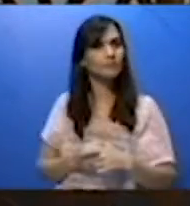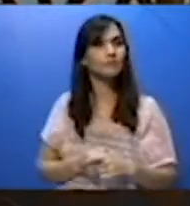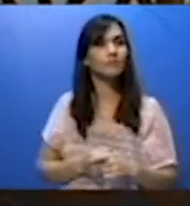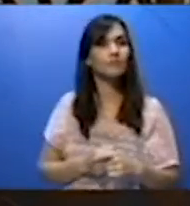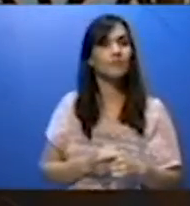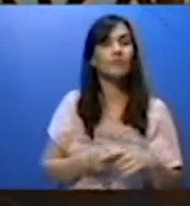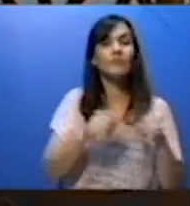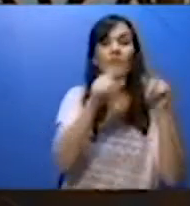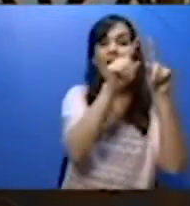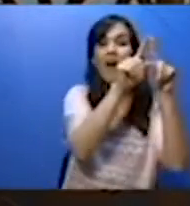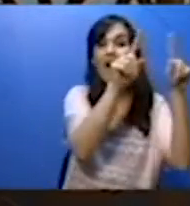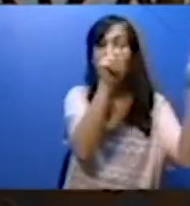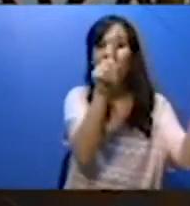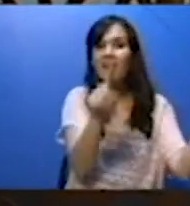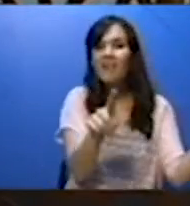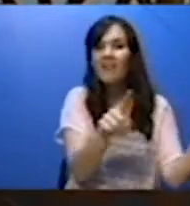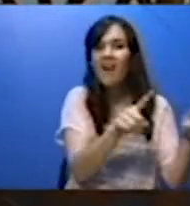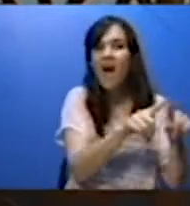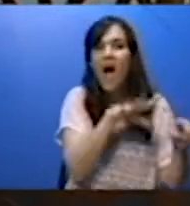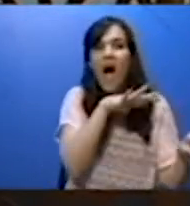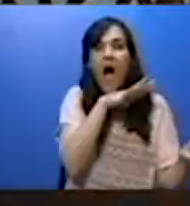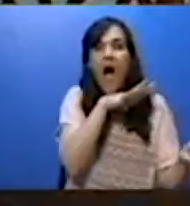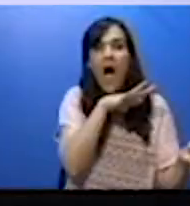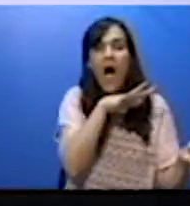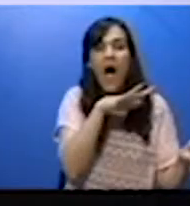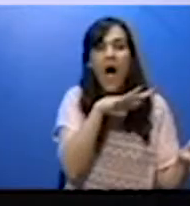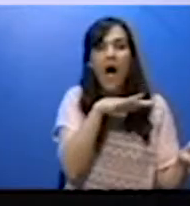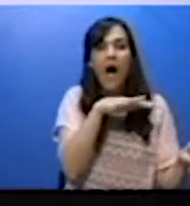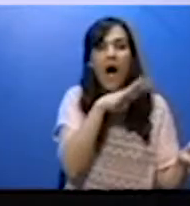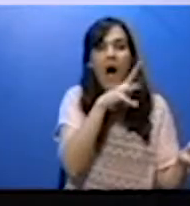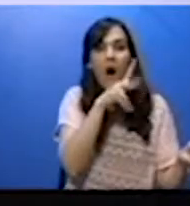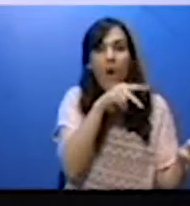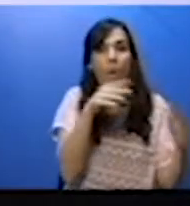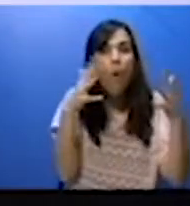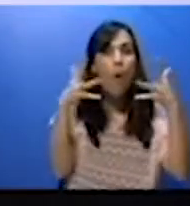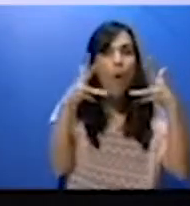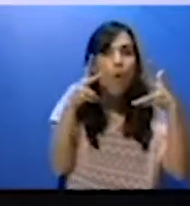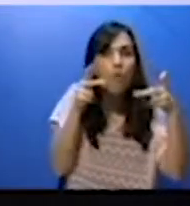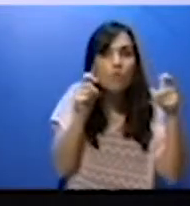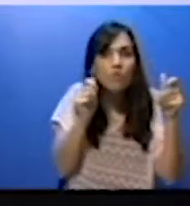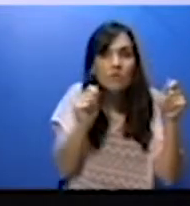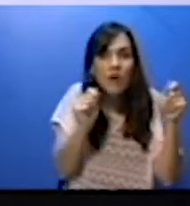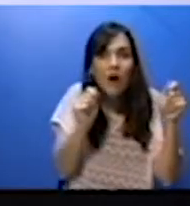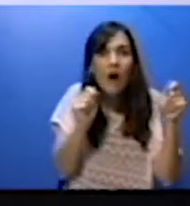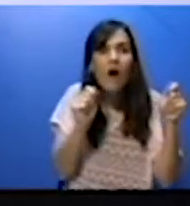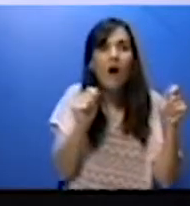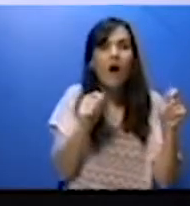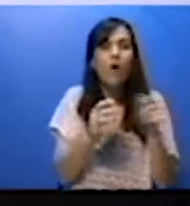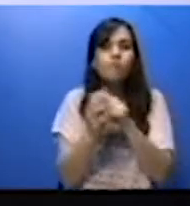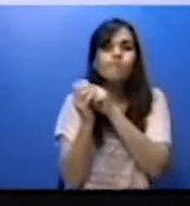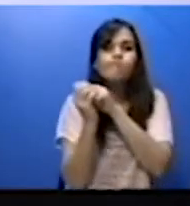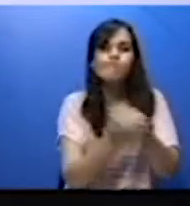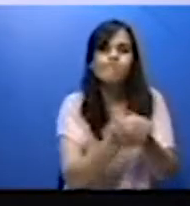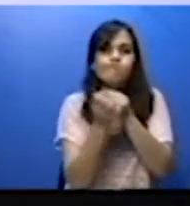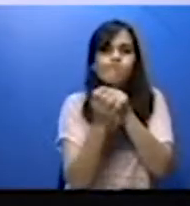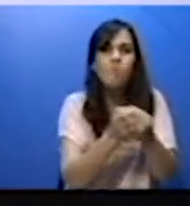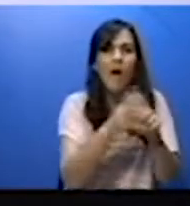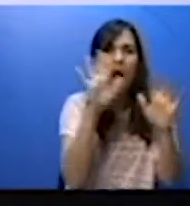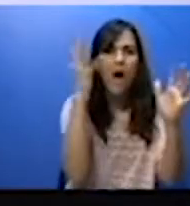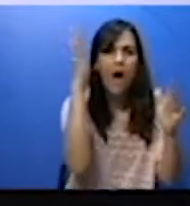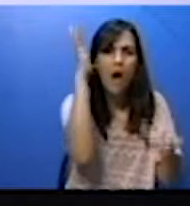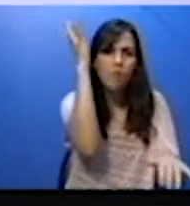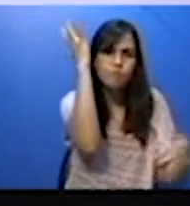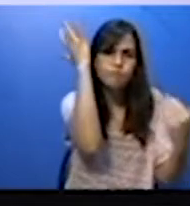aqui nós temos cortando lenha aqui nós temos o bode já com a